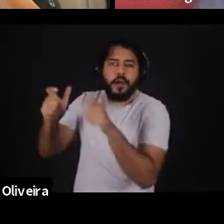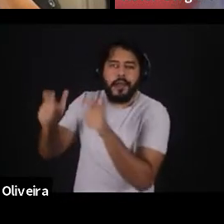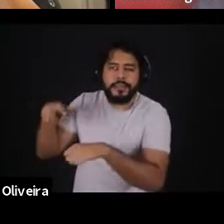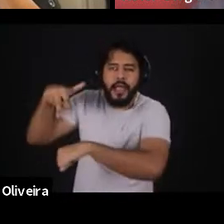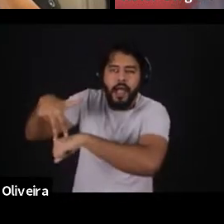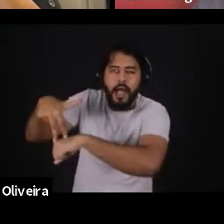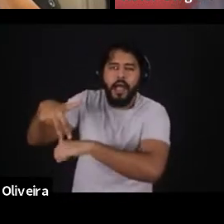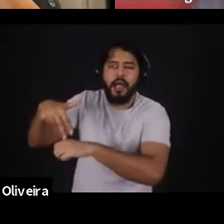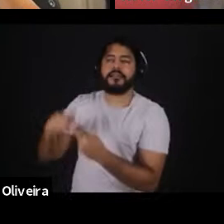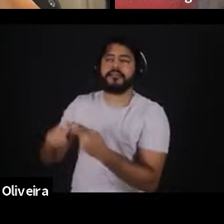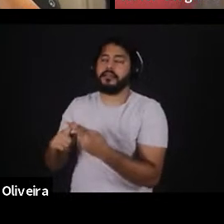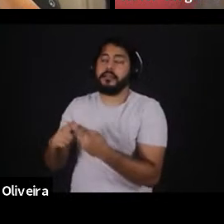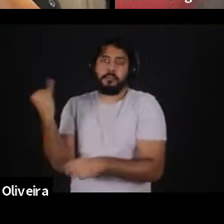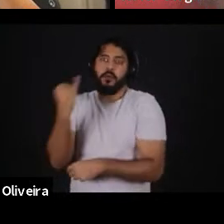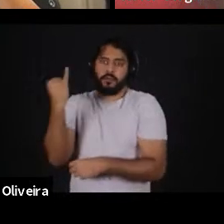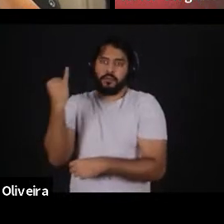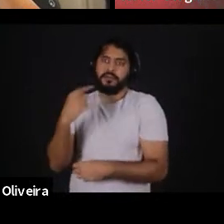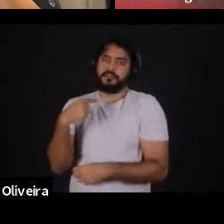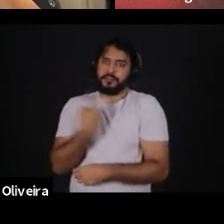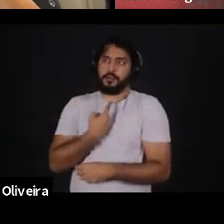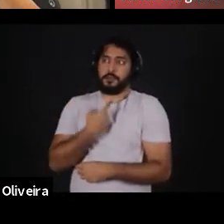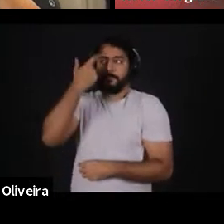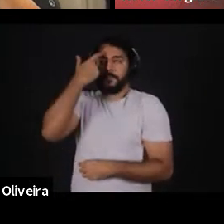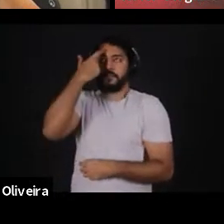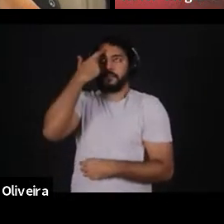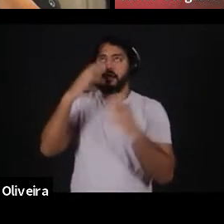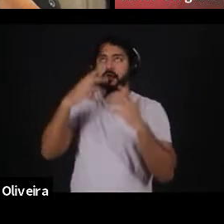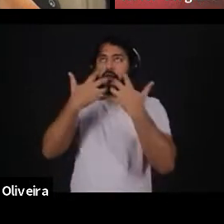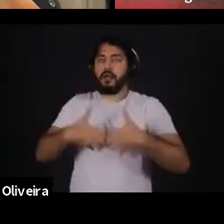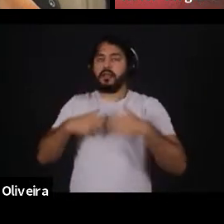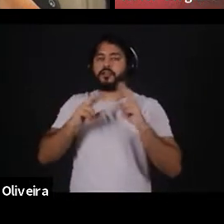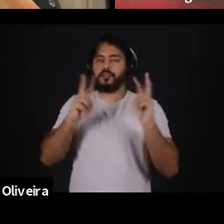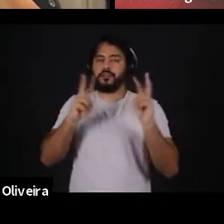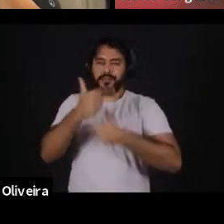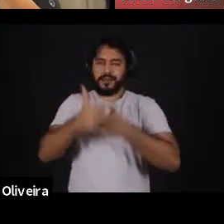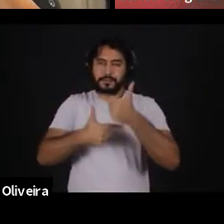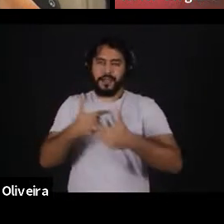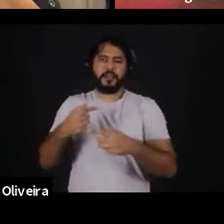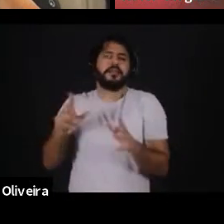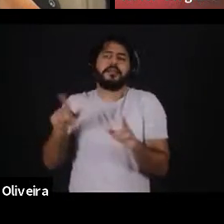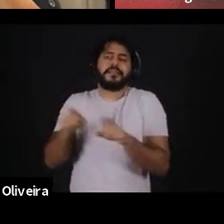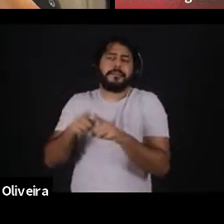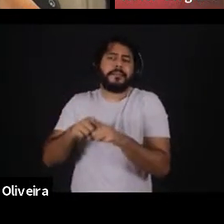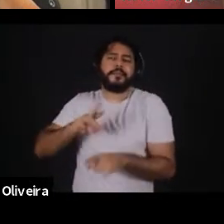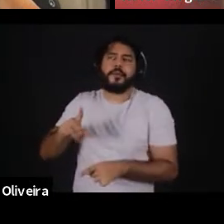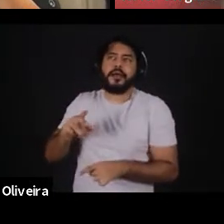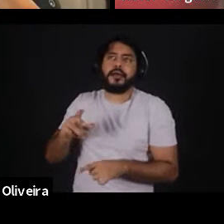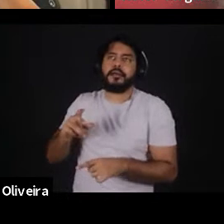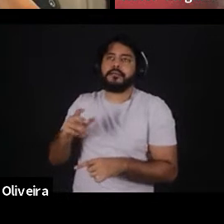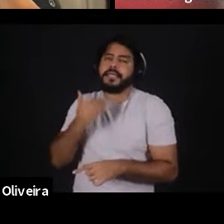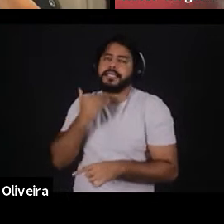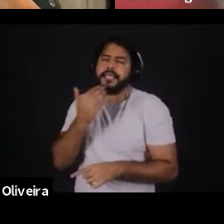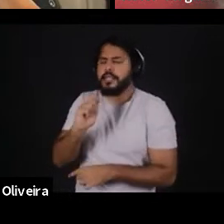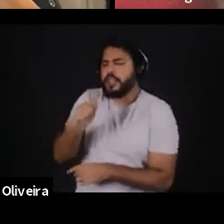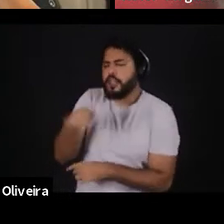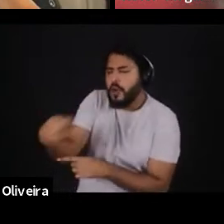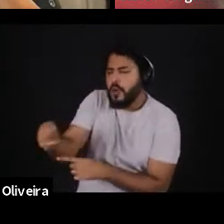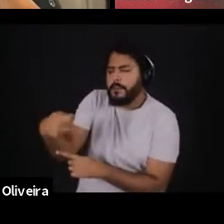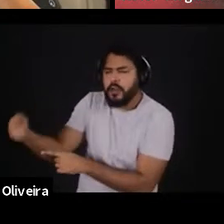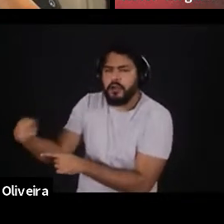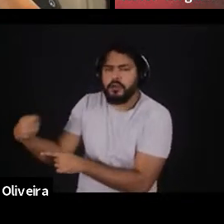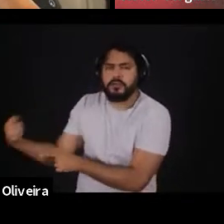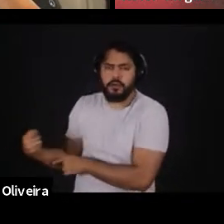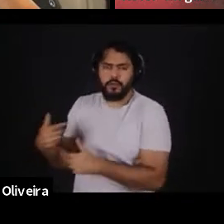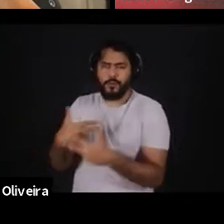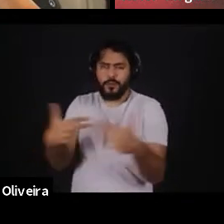gente para pensar as questões do trabalho. Mesmo sem nomear essas questões antes, eu acho que a gente